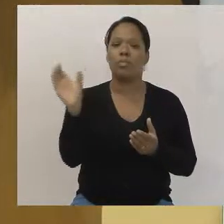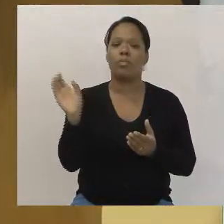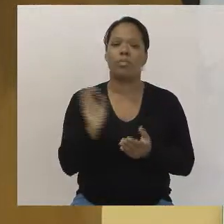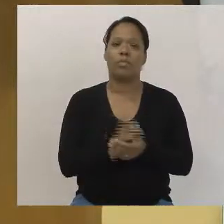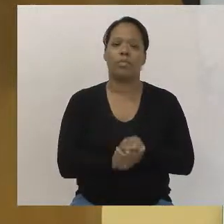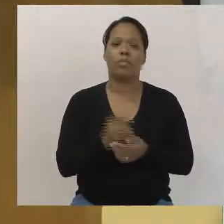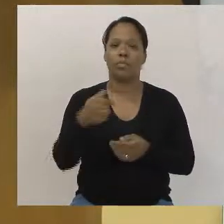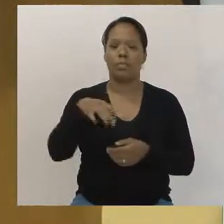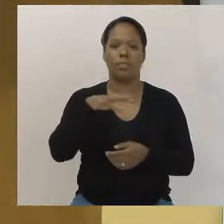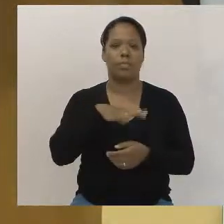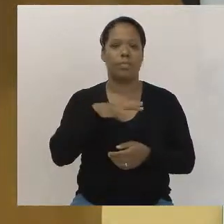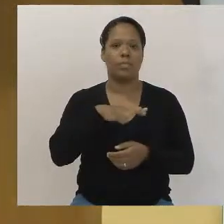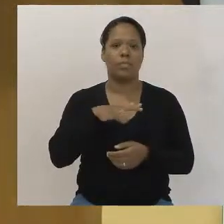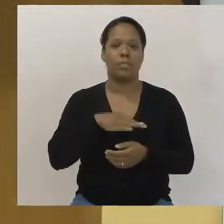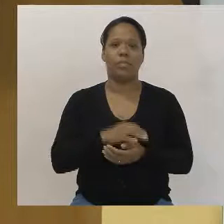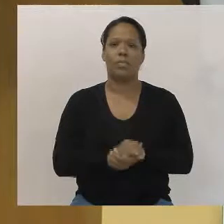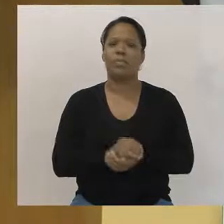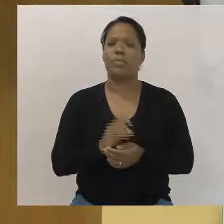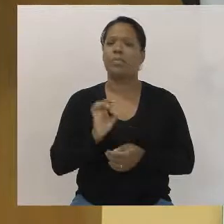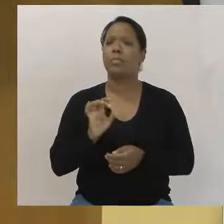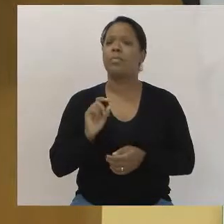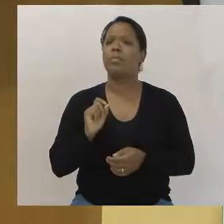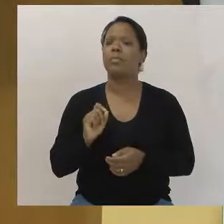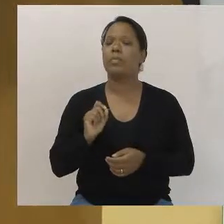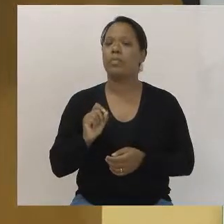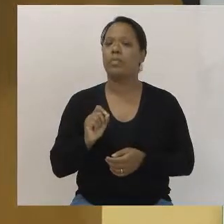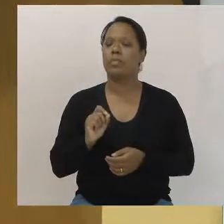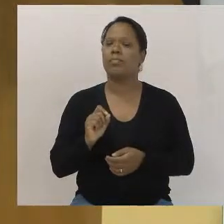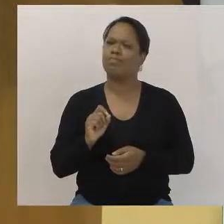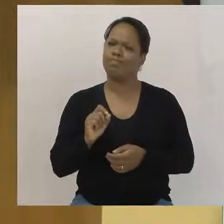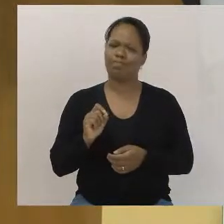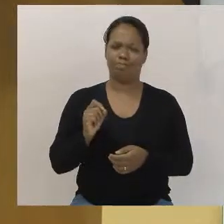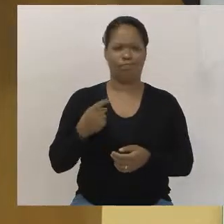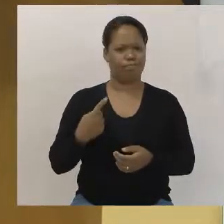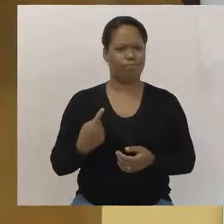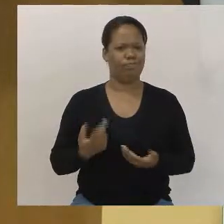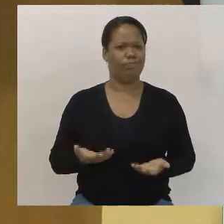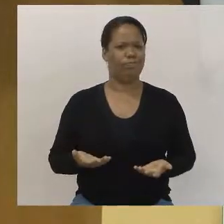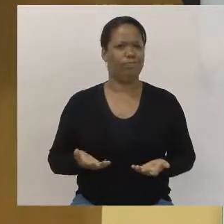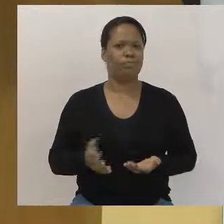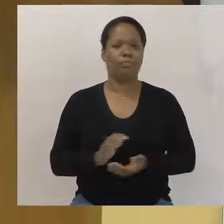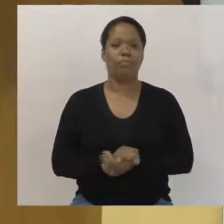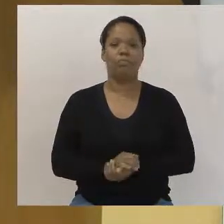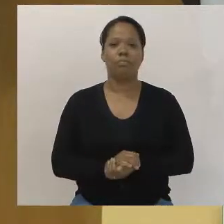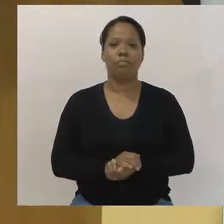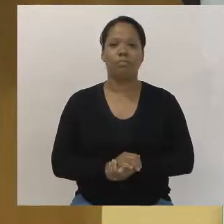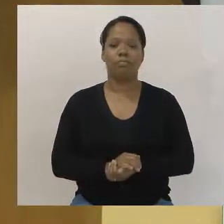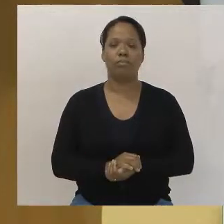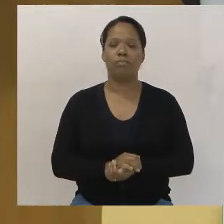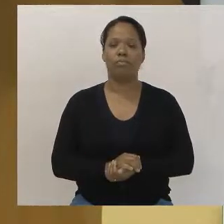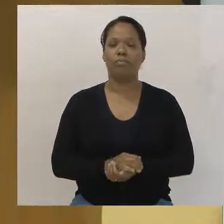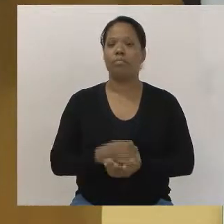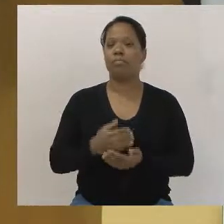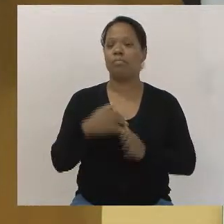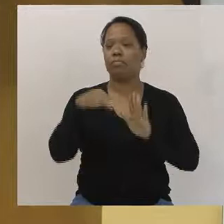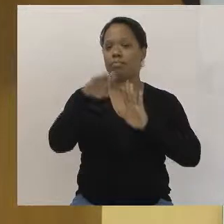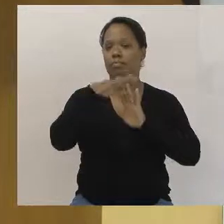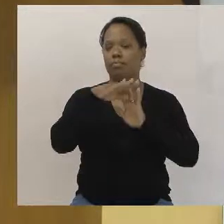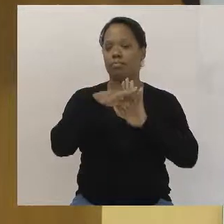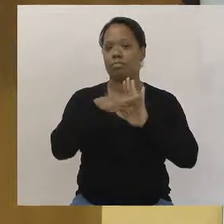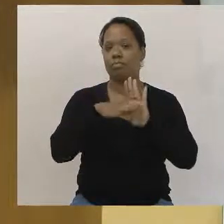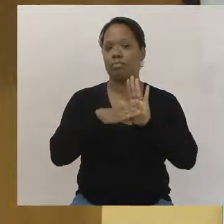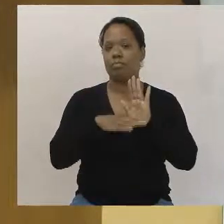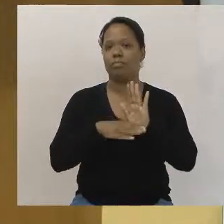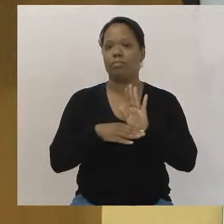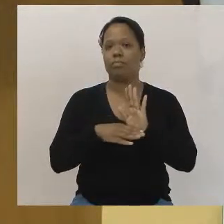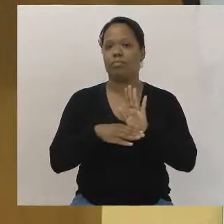do município só que me estranha muito é quando se estabelece que nessa lei